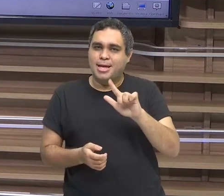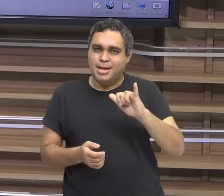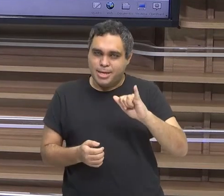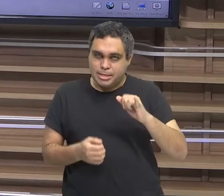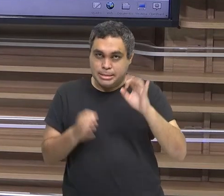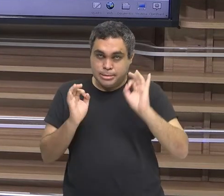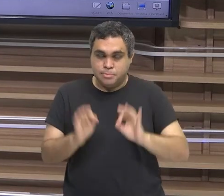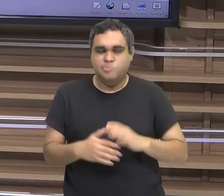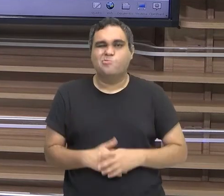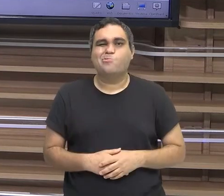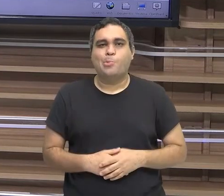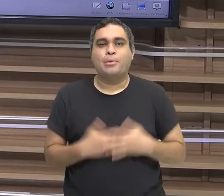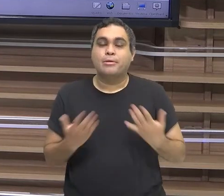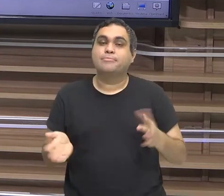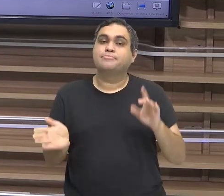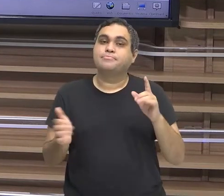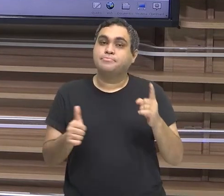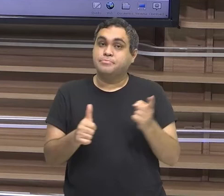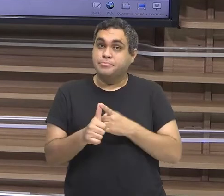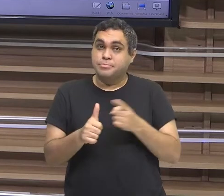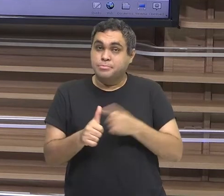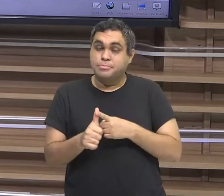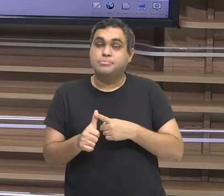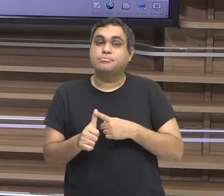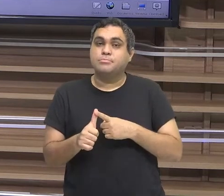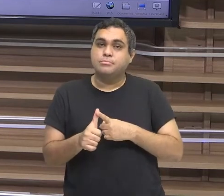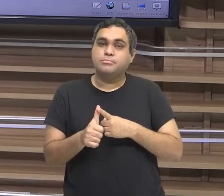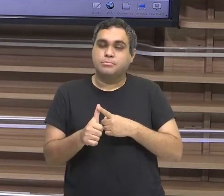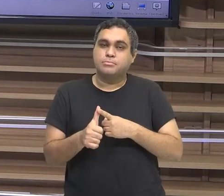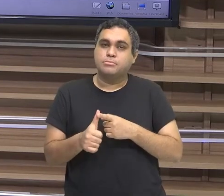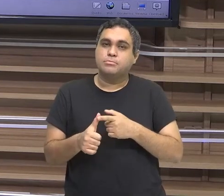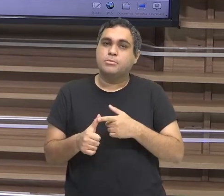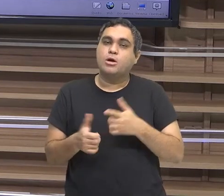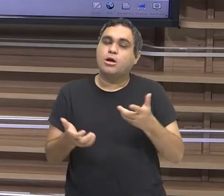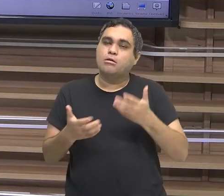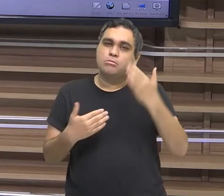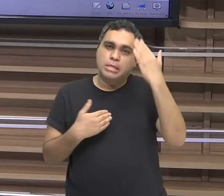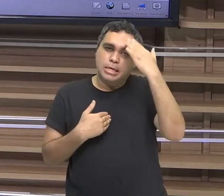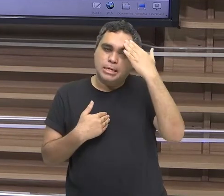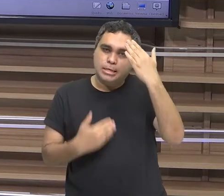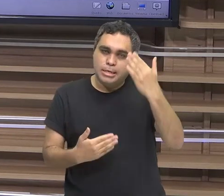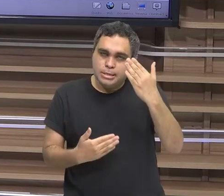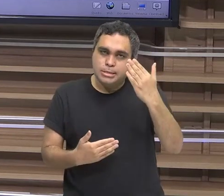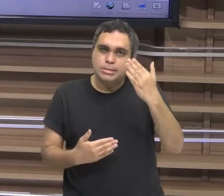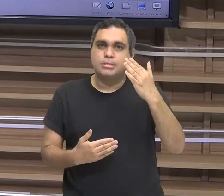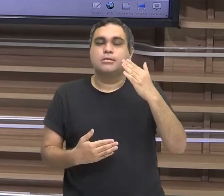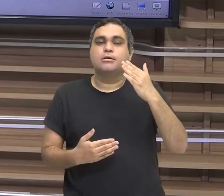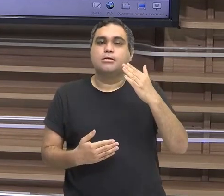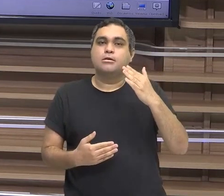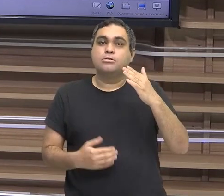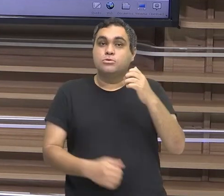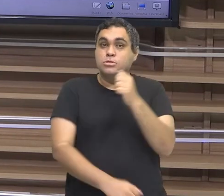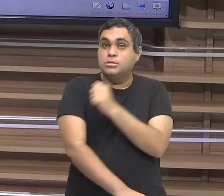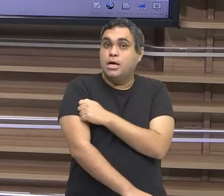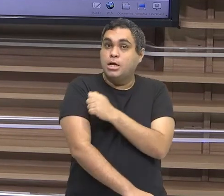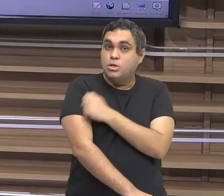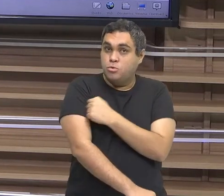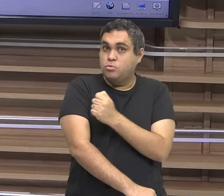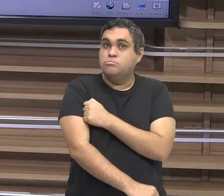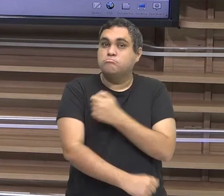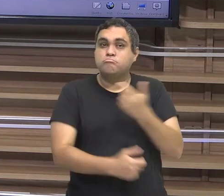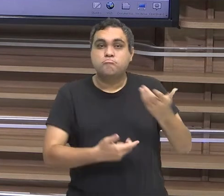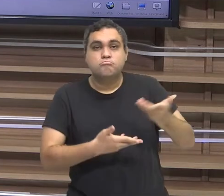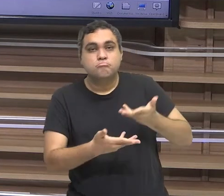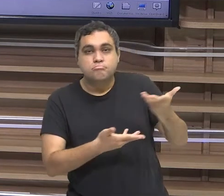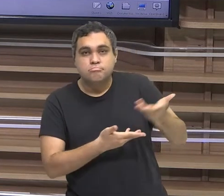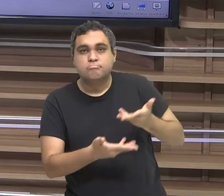interativa. Então, na primeira questão, a gente vai verificar aí, né? Já quero agradecer a participação dos alunos que estão interagindo com